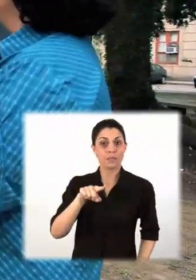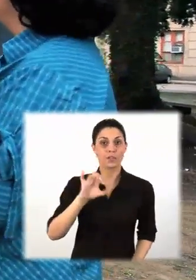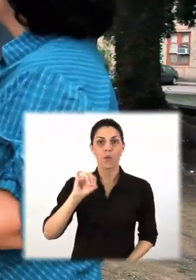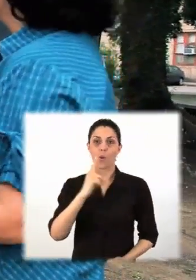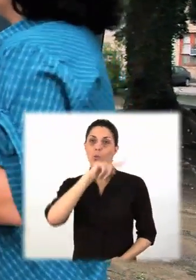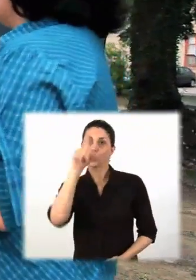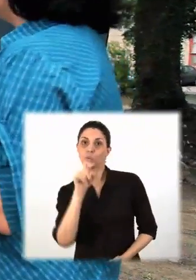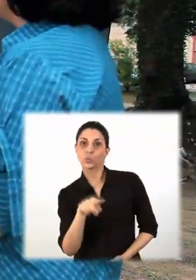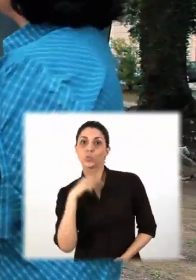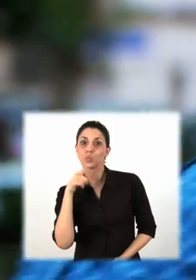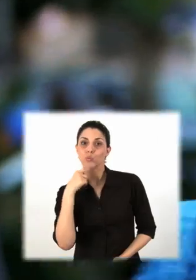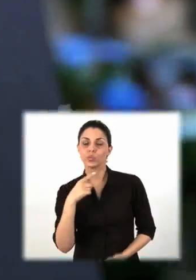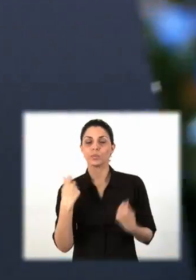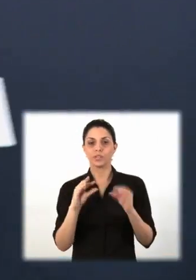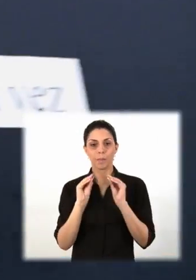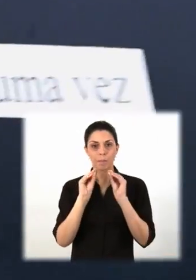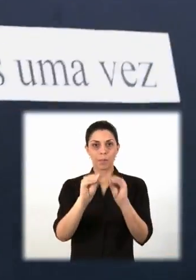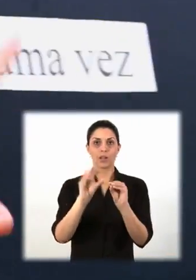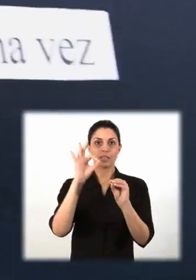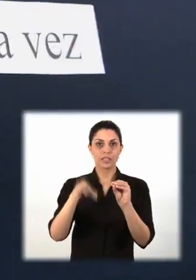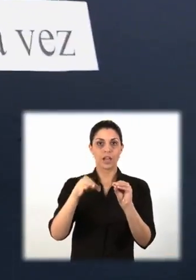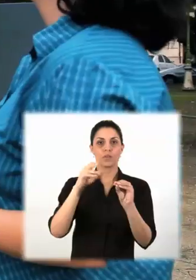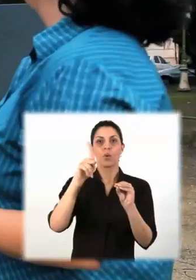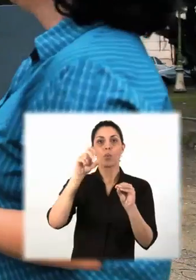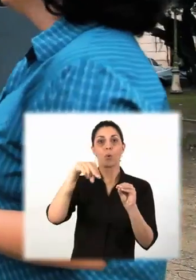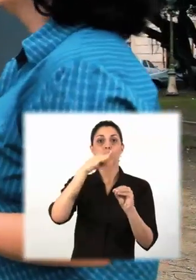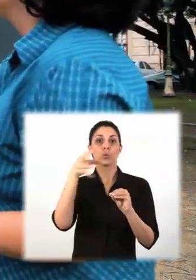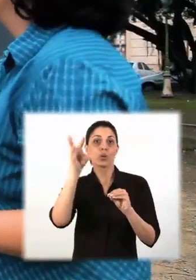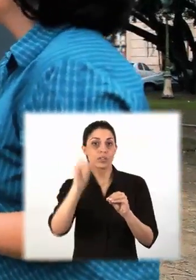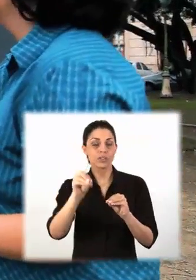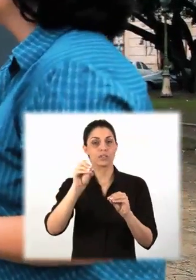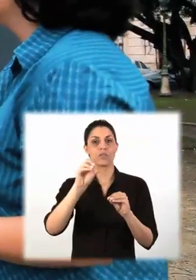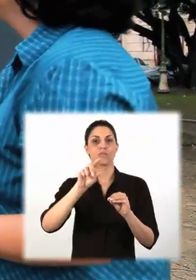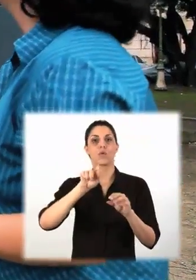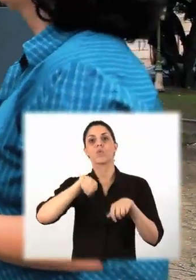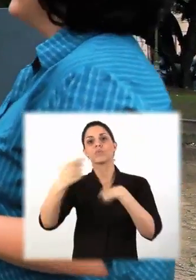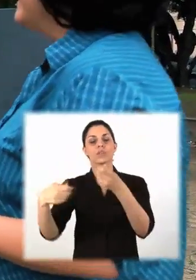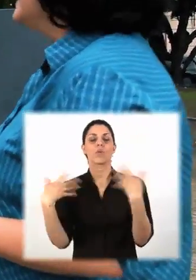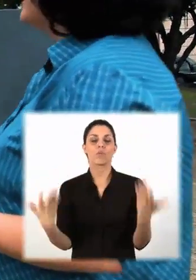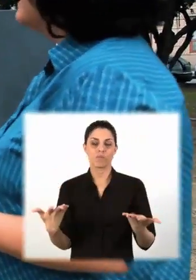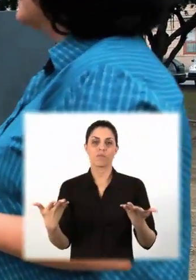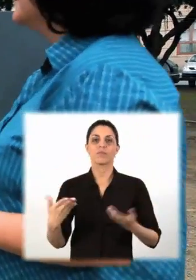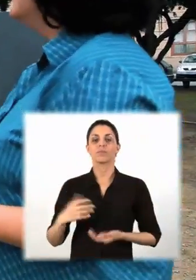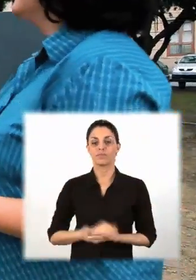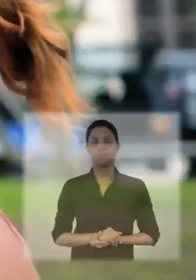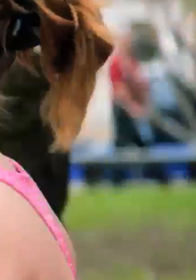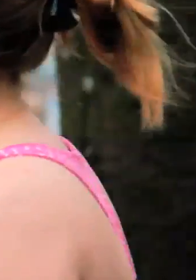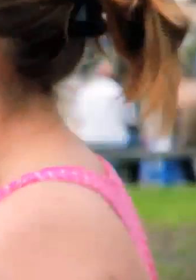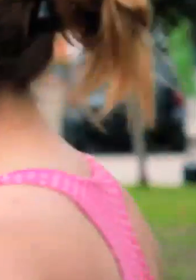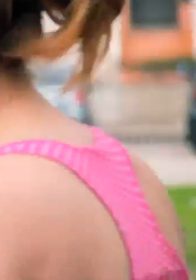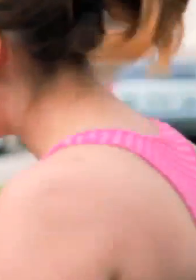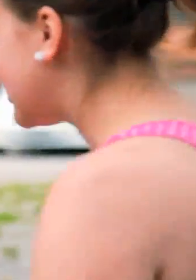ou de dúvida, ou de certeza, você vai usar... Eu vou pontuar ali. Isso, os sinais de pontuação. O sinal que a aqui. pessoa me deu. Exato. É isso.